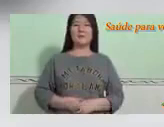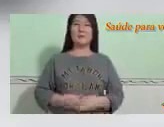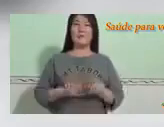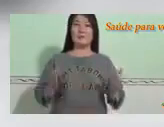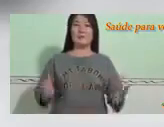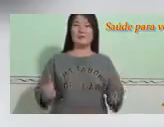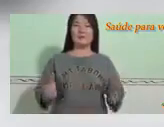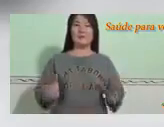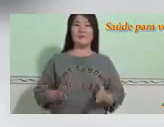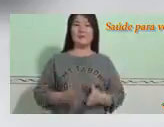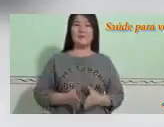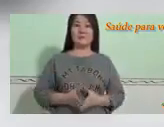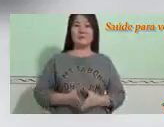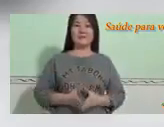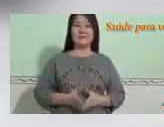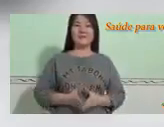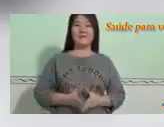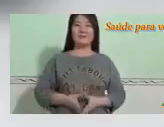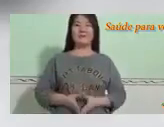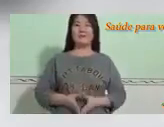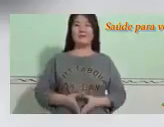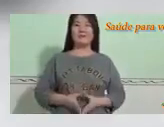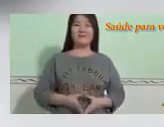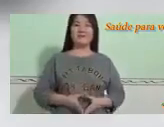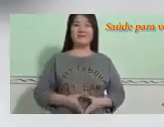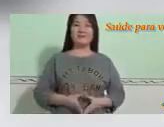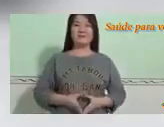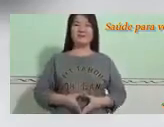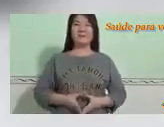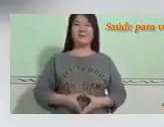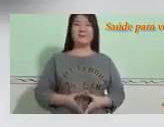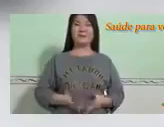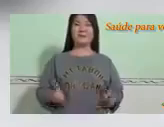s n t na doença de Alzheimer, vírgula, por exemplo.